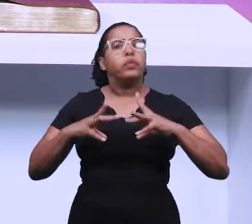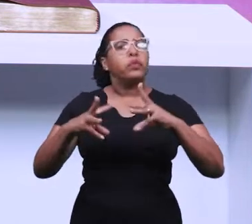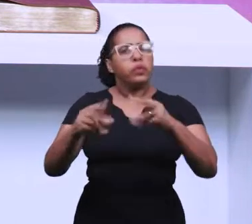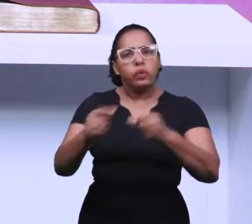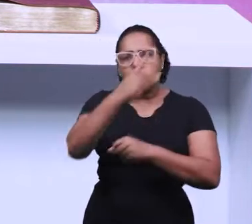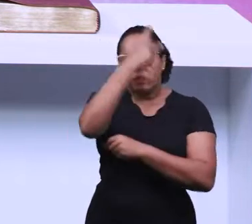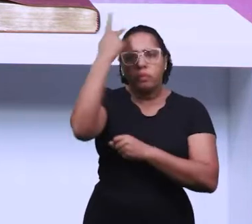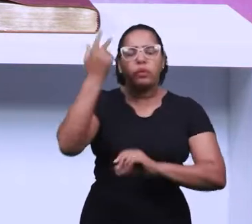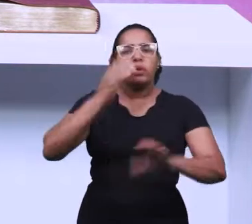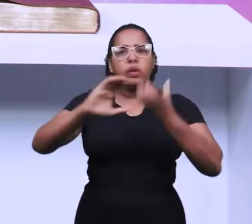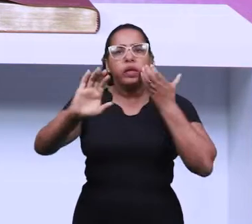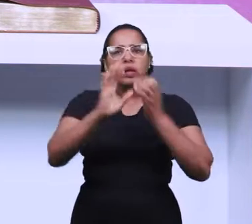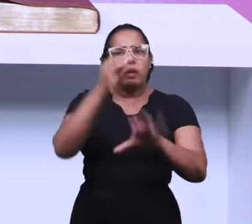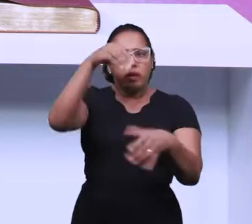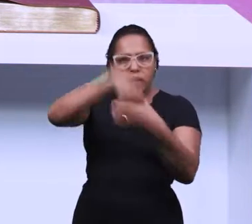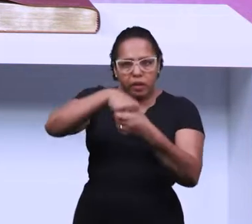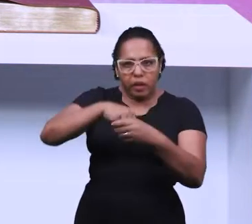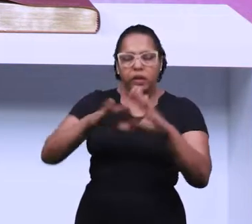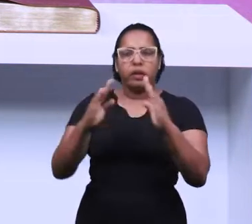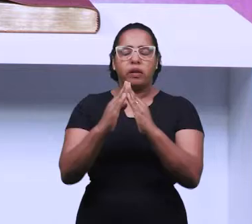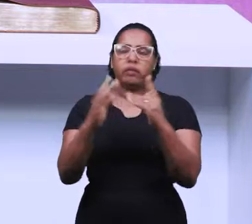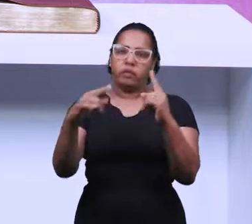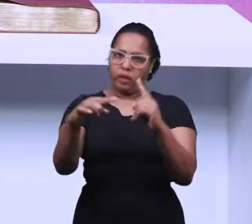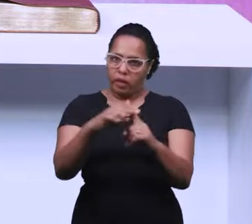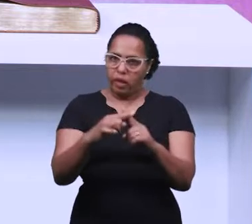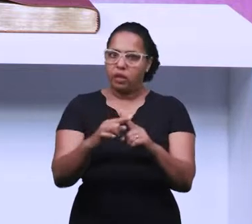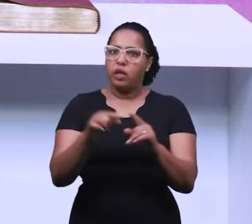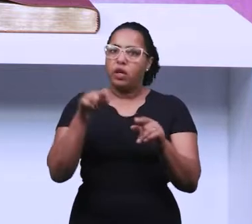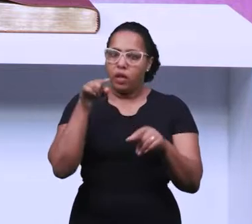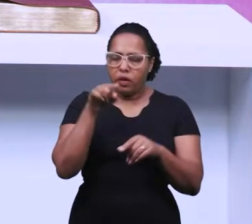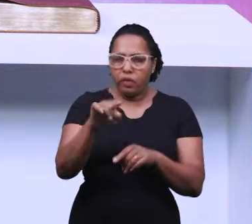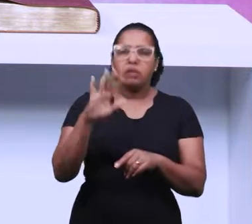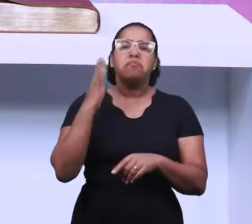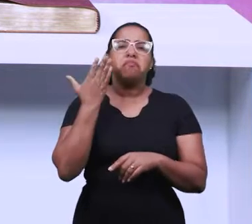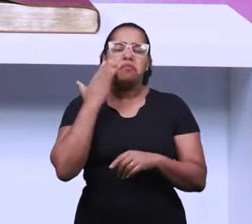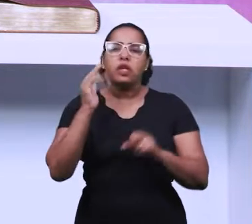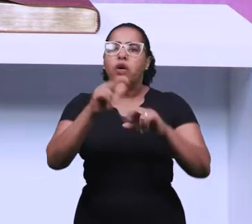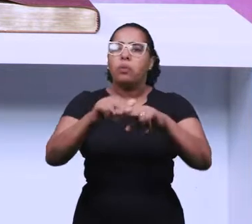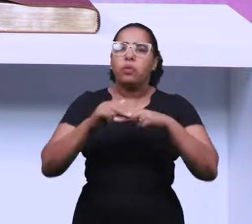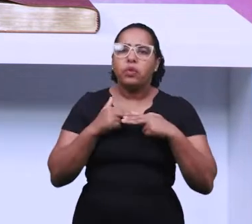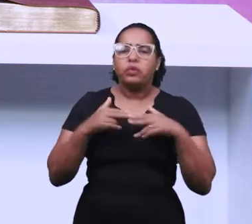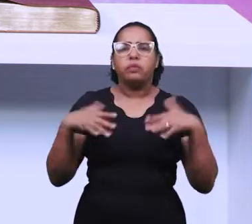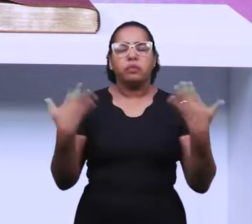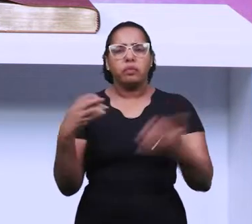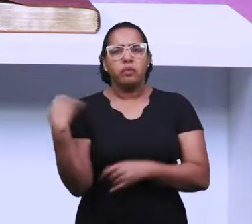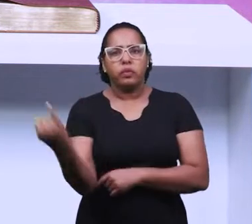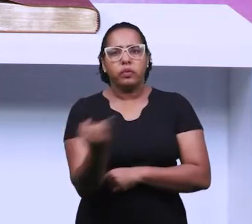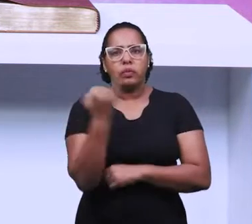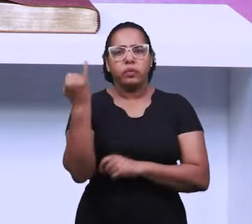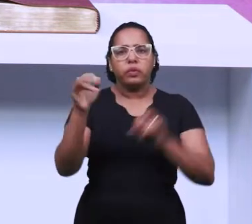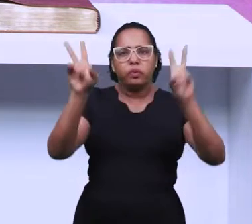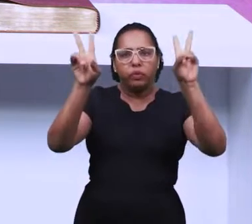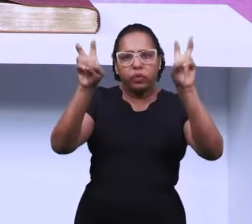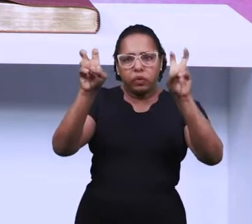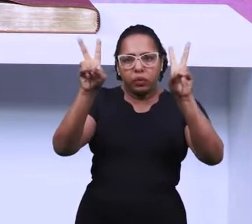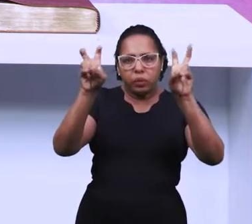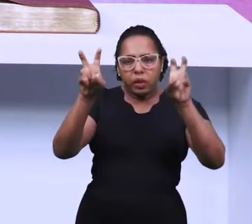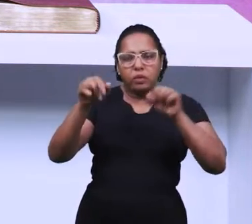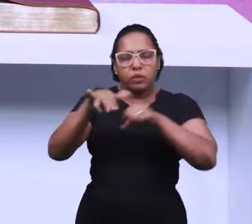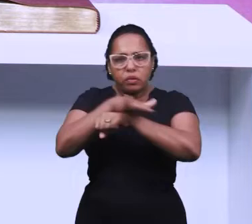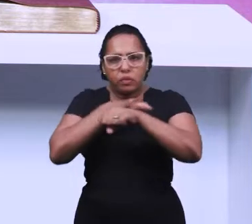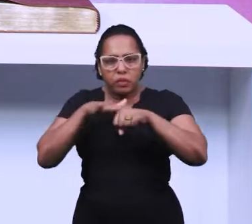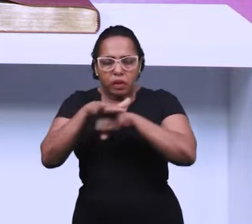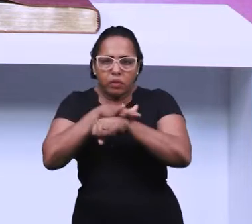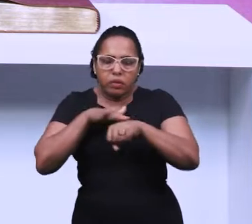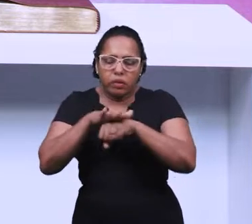cantam nas igrejas. E você vai entender logo mais por que da importância desse assunto que nós vamos